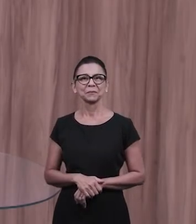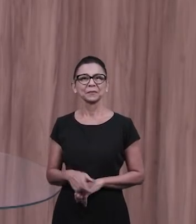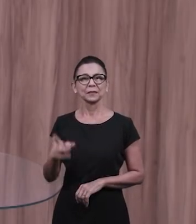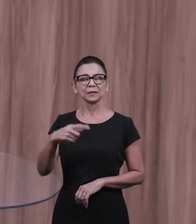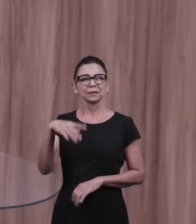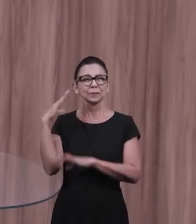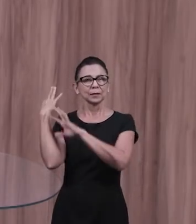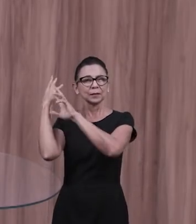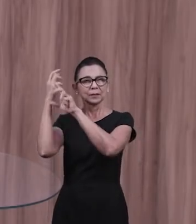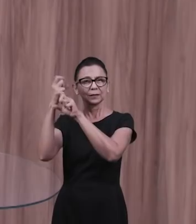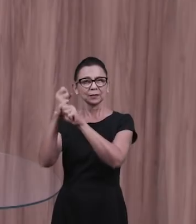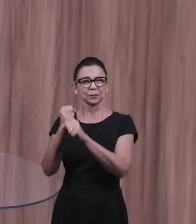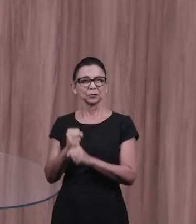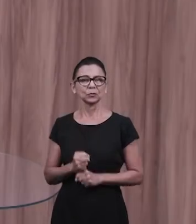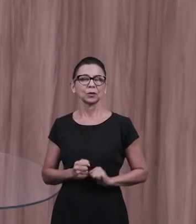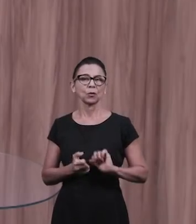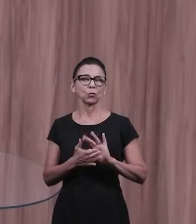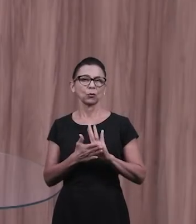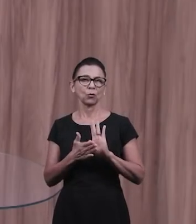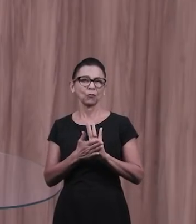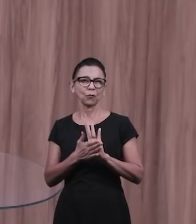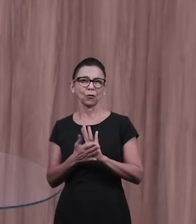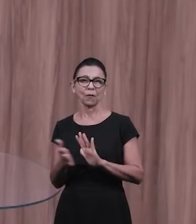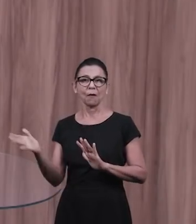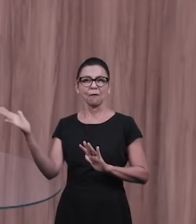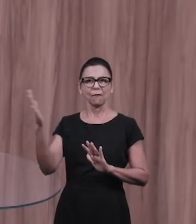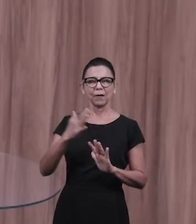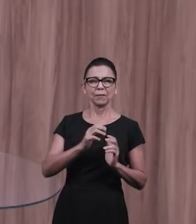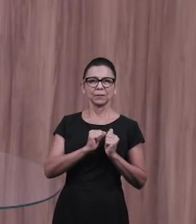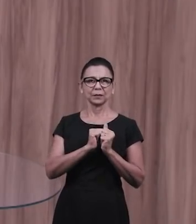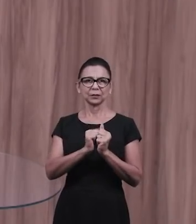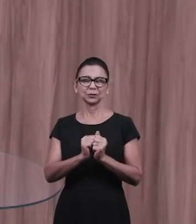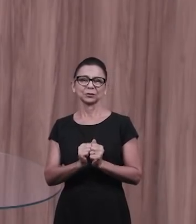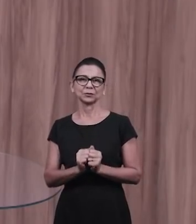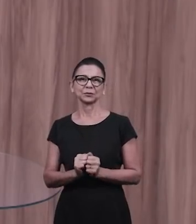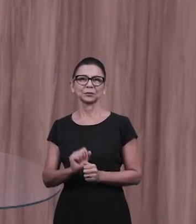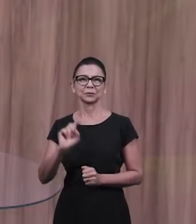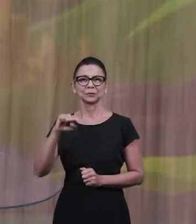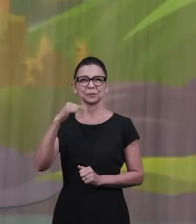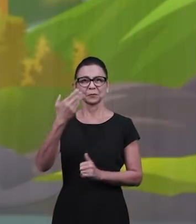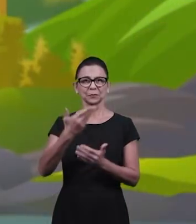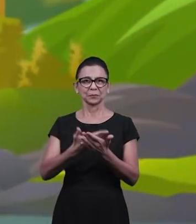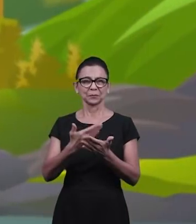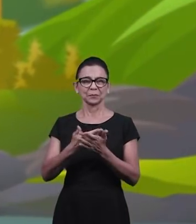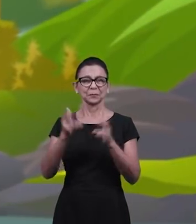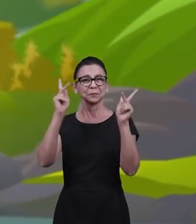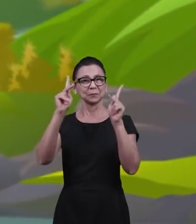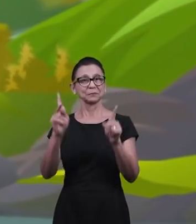para o meio. Até a próxima aula e a todos a paz do Senhor Jesus.